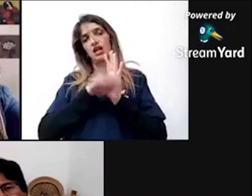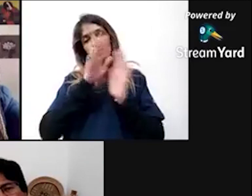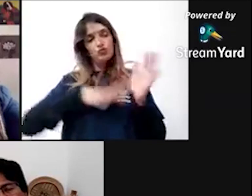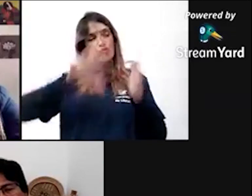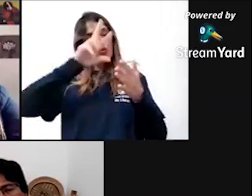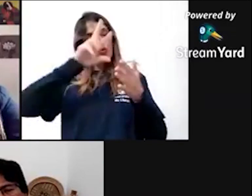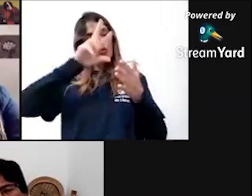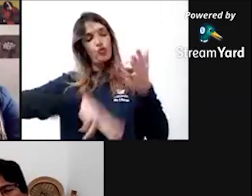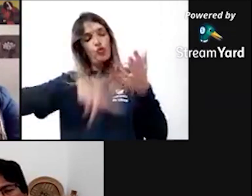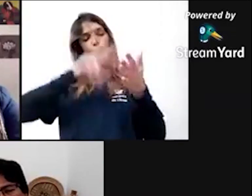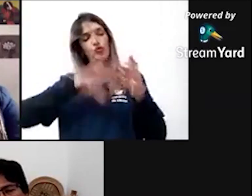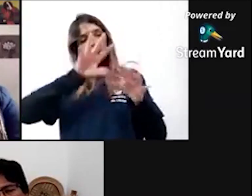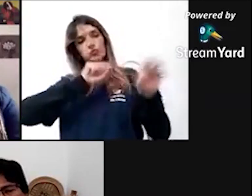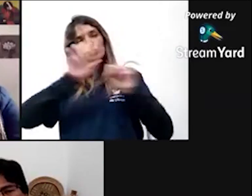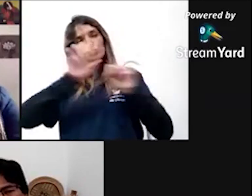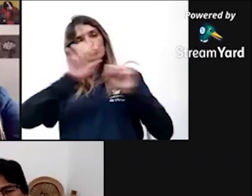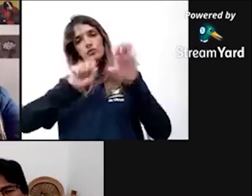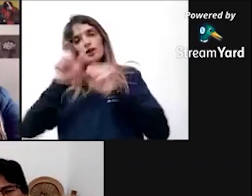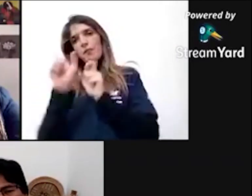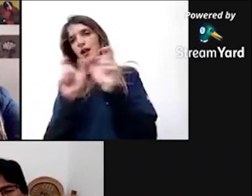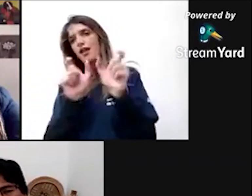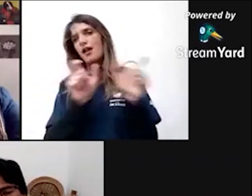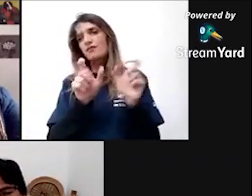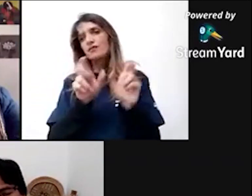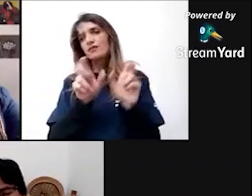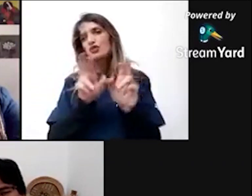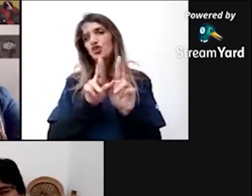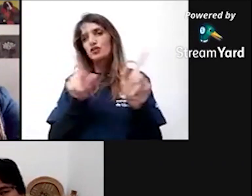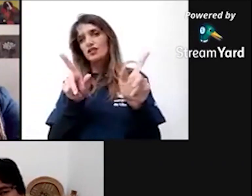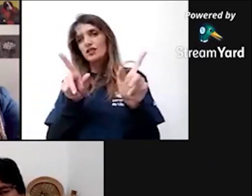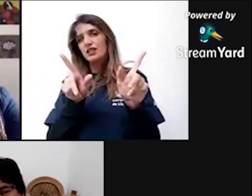outras palavras que qualifiquem melhor